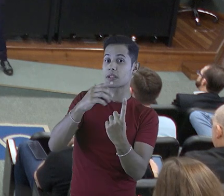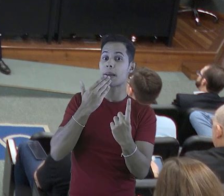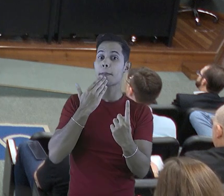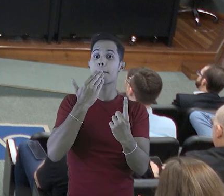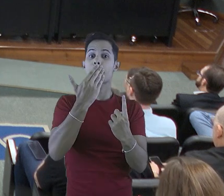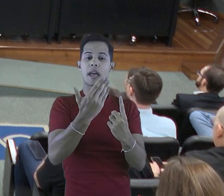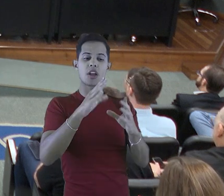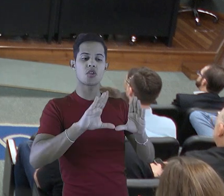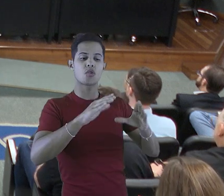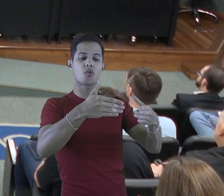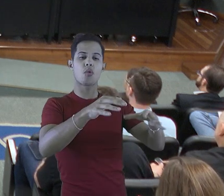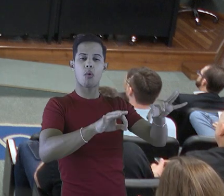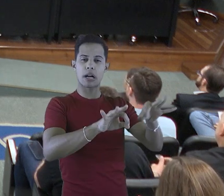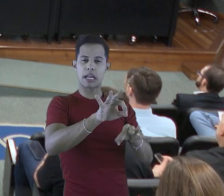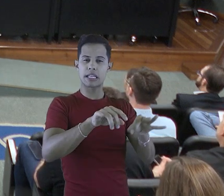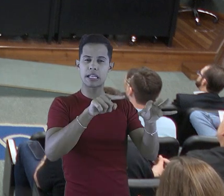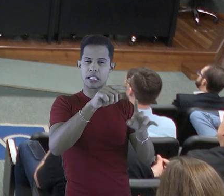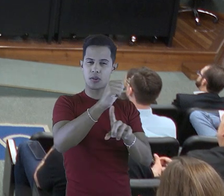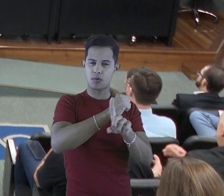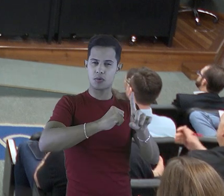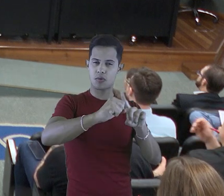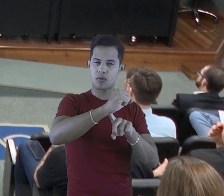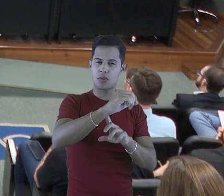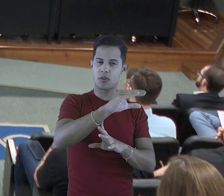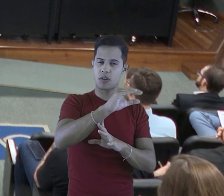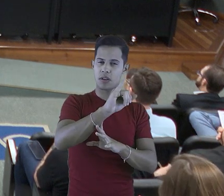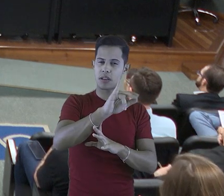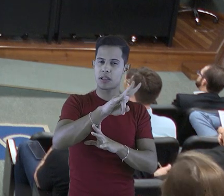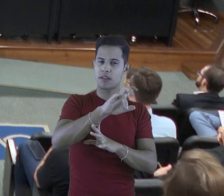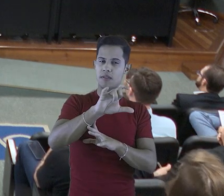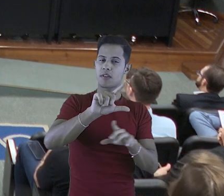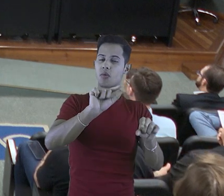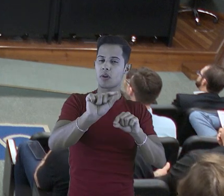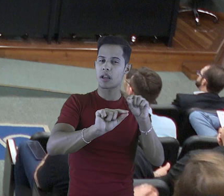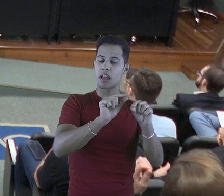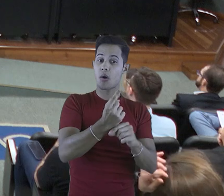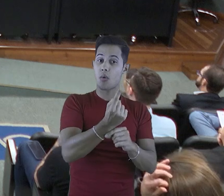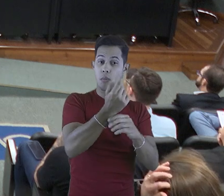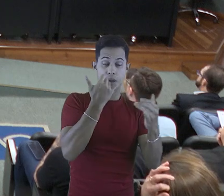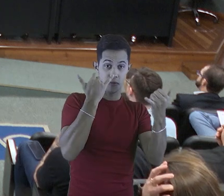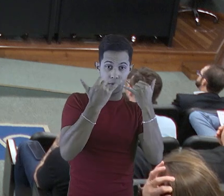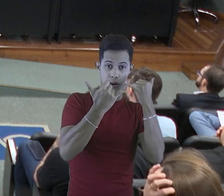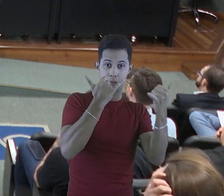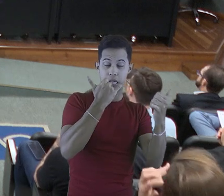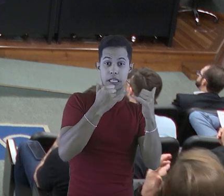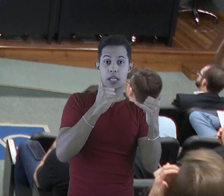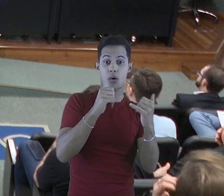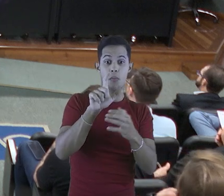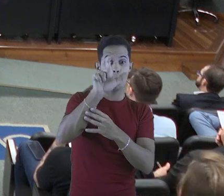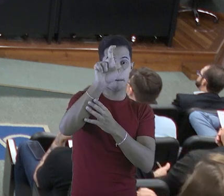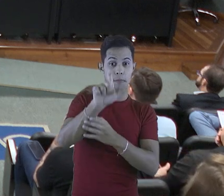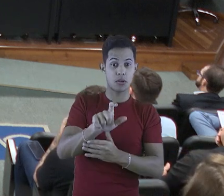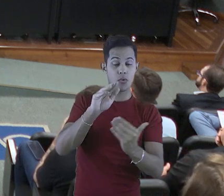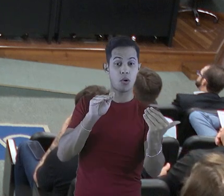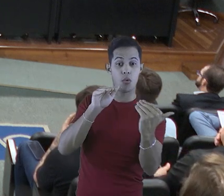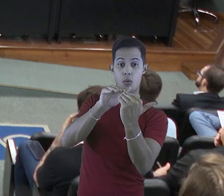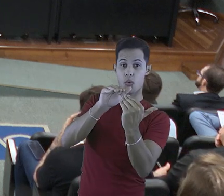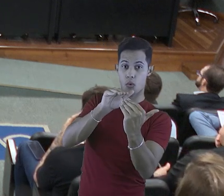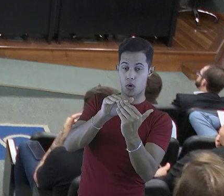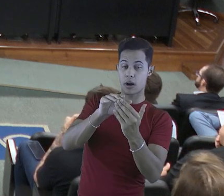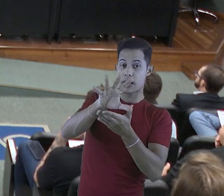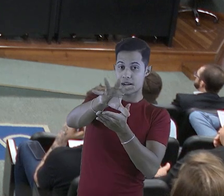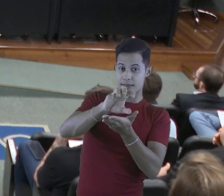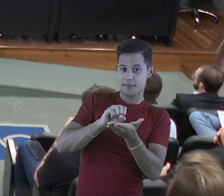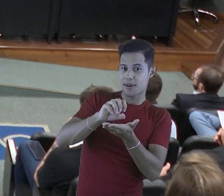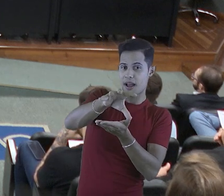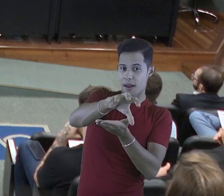entidade, para a organização da sociedade civil, para a ONG, uma informação do consentimento da coleta e da captura desses